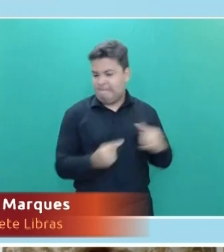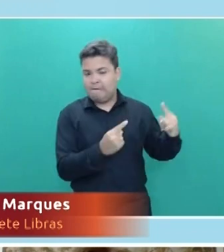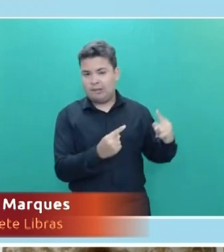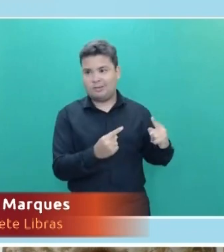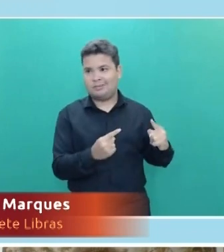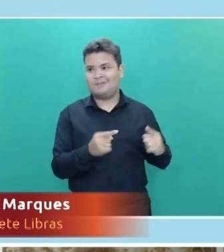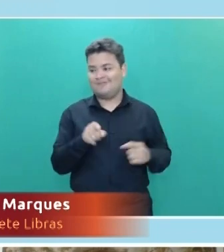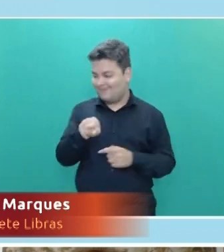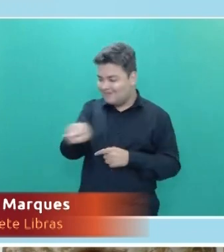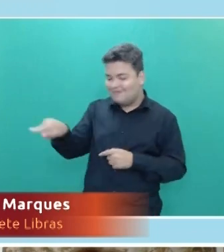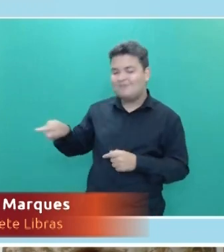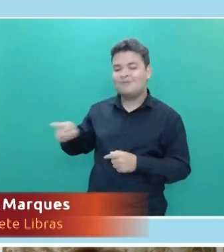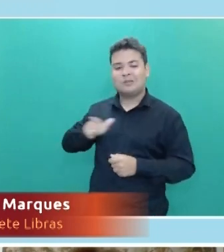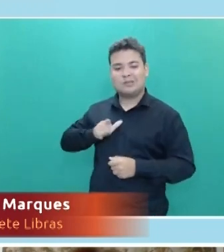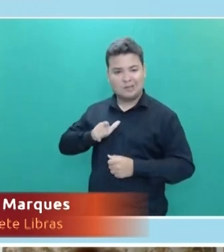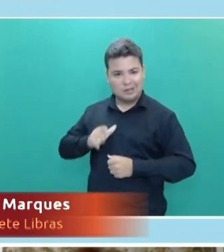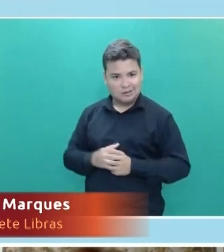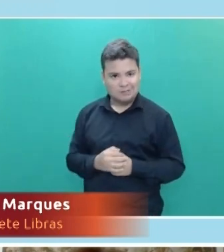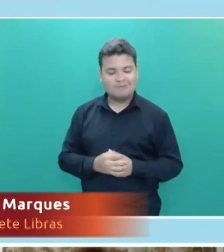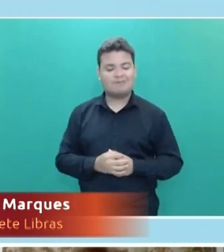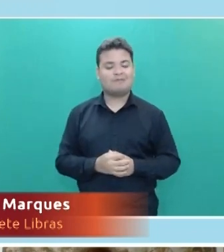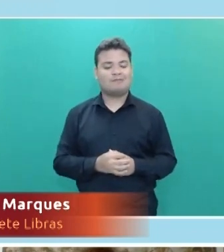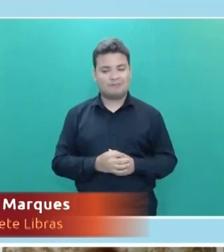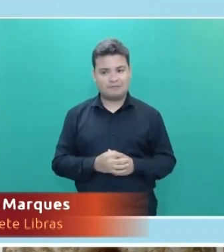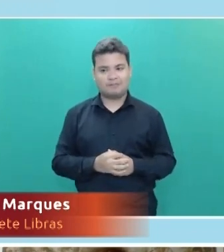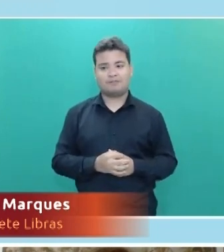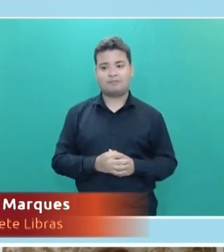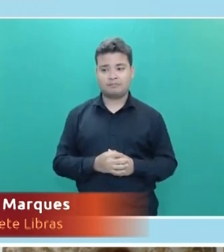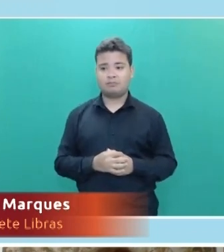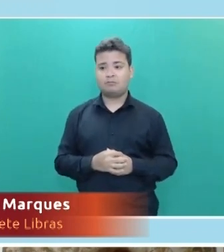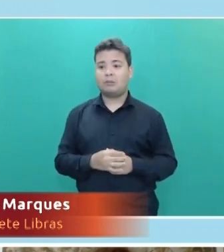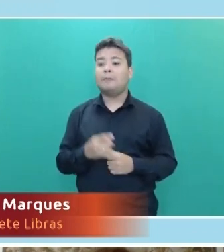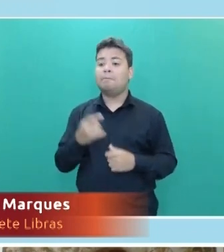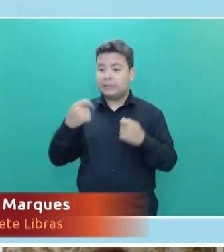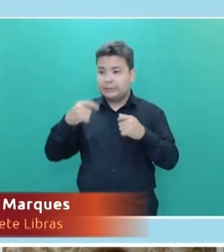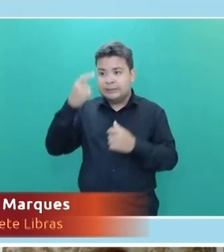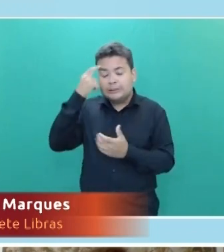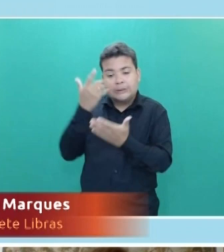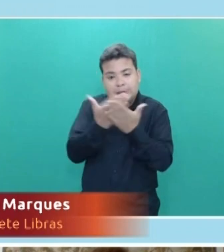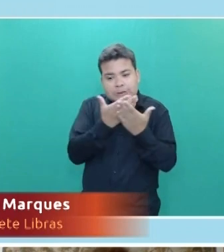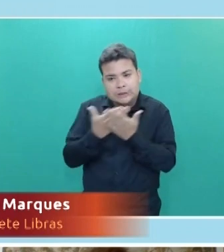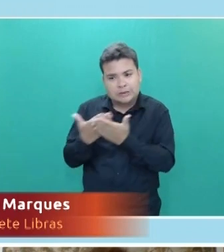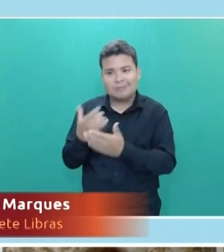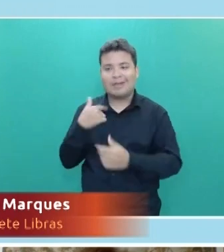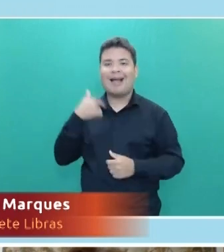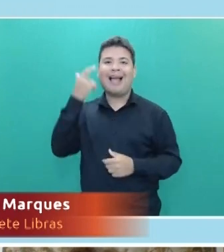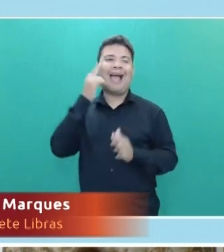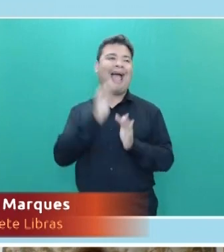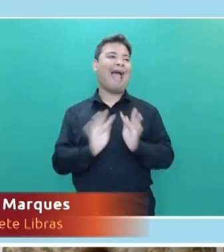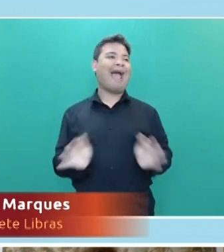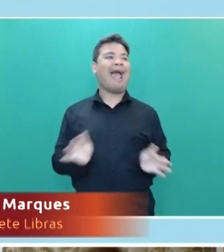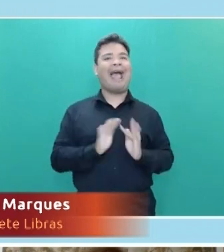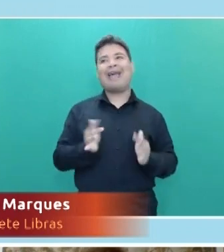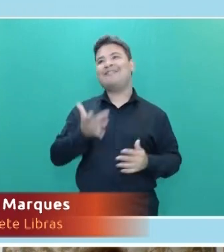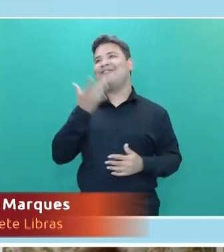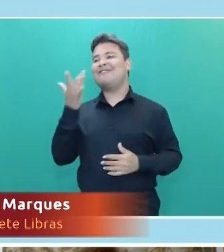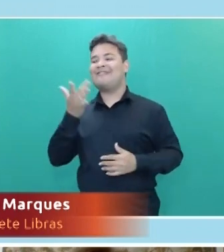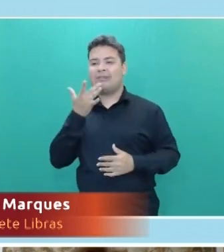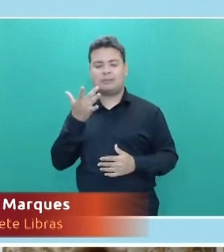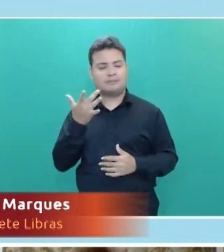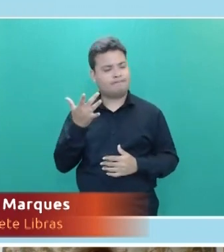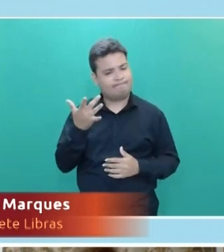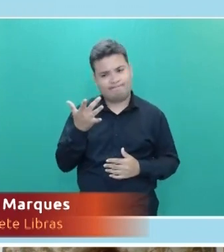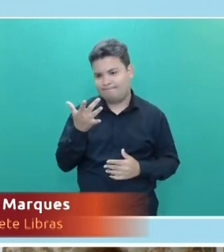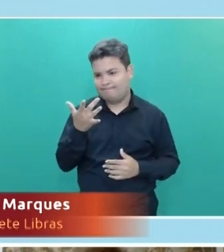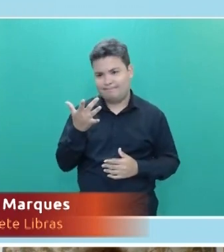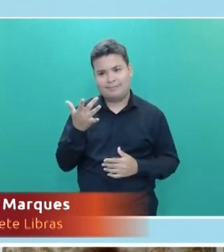preciso pensar e não dá para pensar coisas simples, né? Porque o simples é o mais rápido que a gente pensa, né? Para resolver